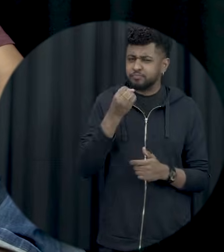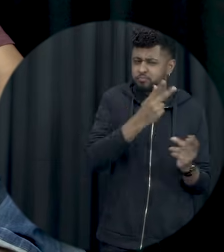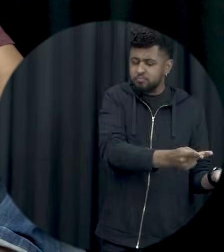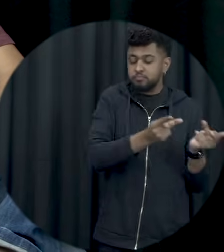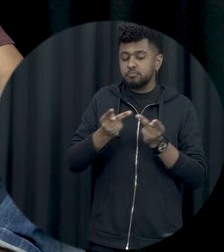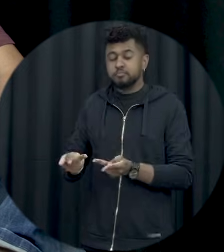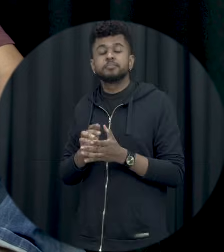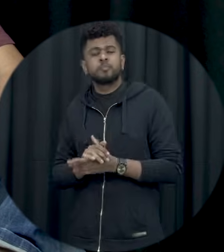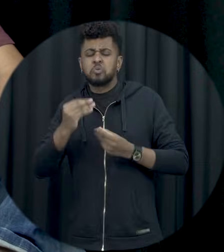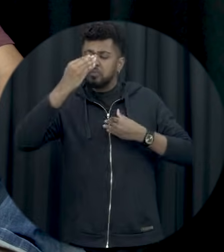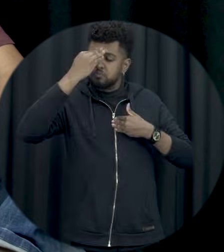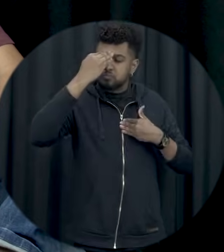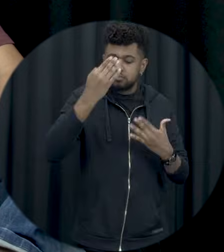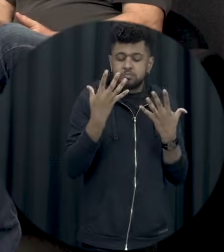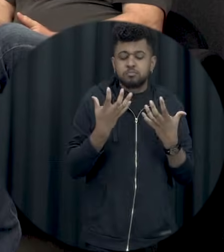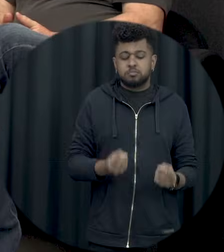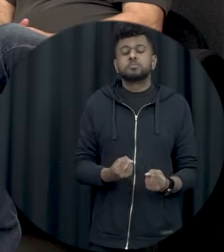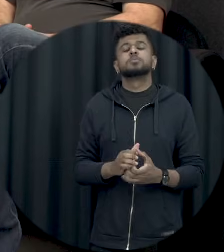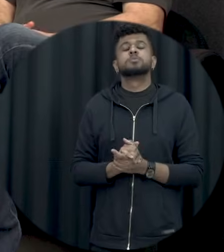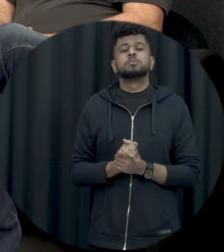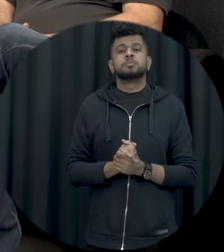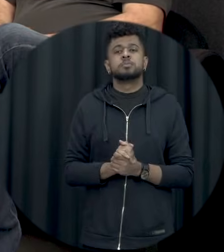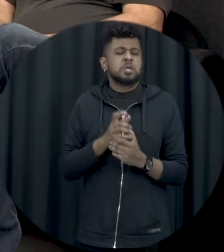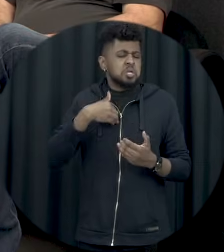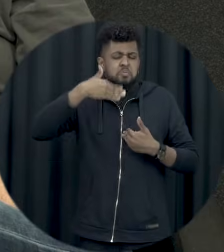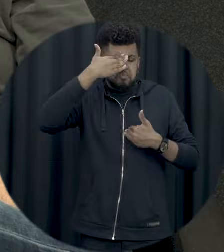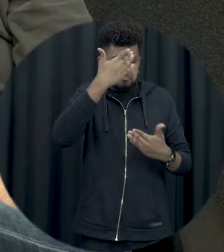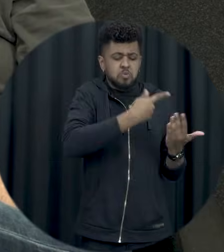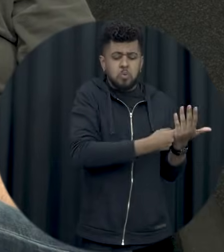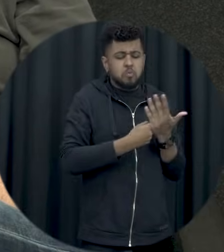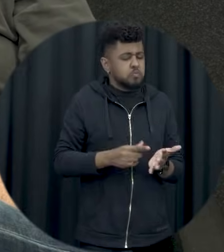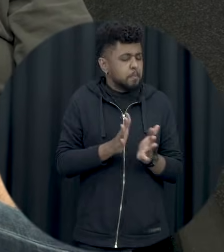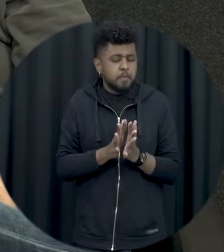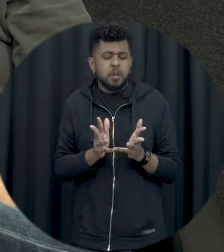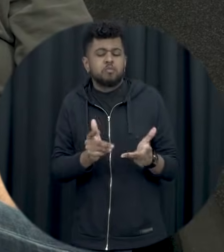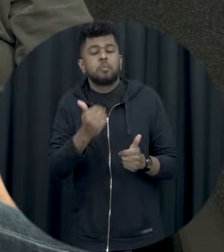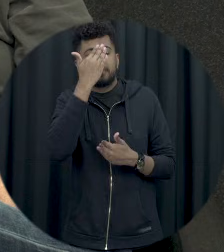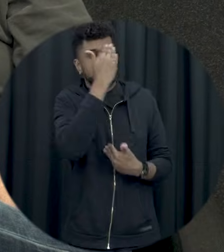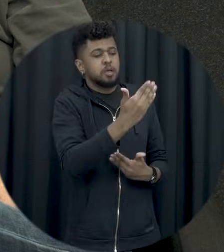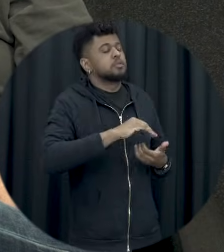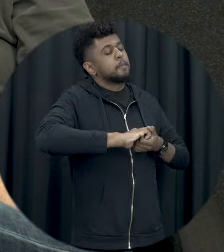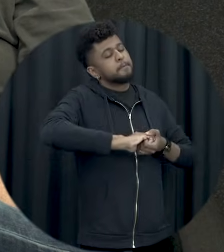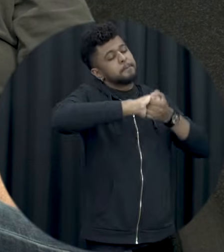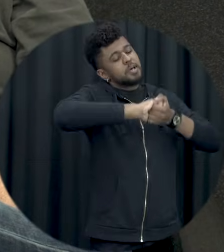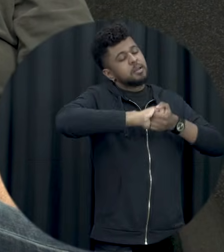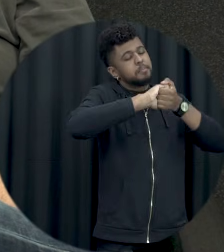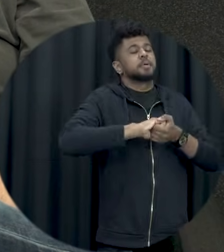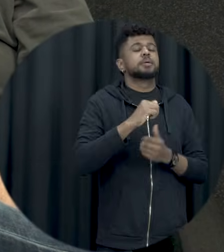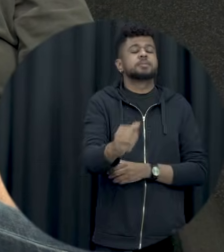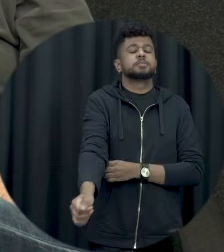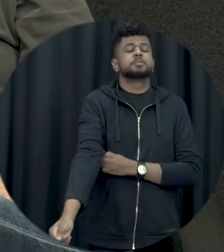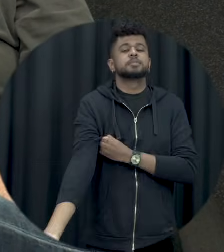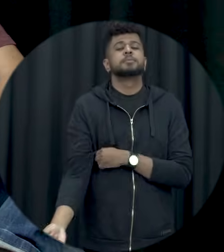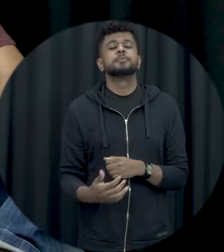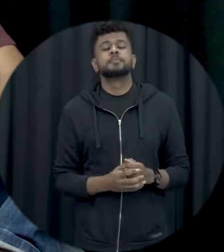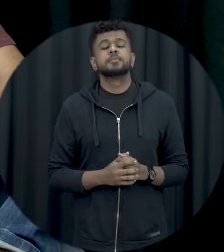bem-vindo. Muito obrigado pelo aceite. E eu que agradeço o convite, que maravilha, obrigado. E parabéns pelo programa, pelo projeto,